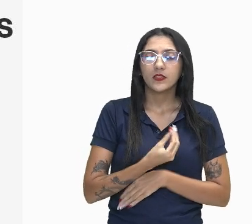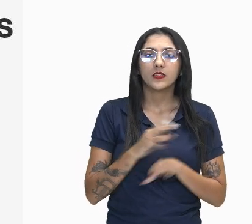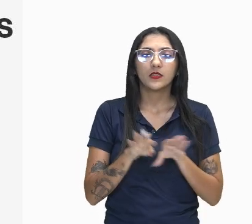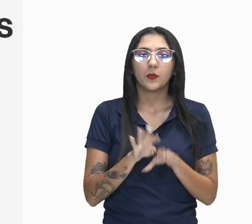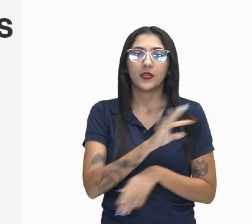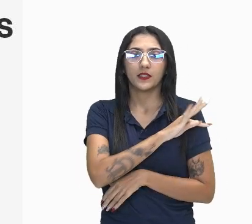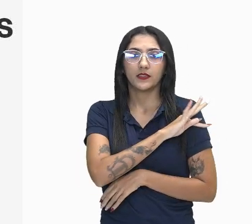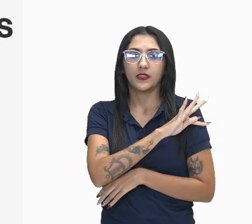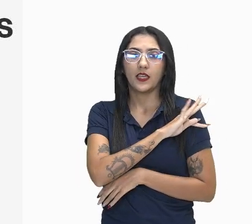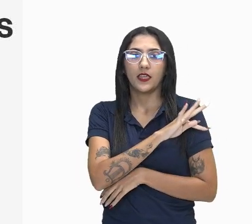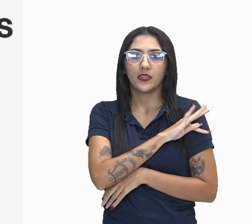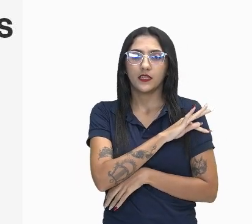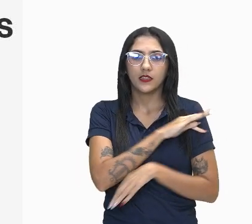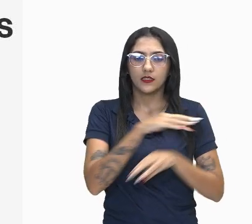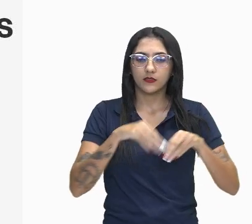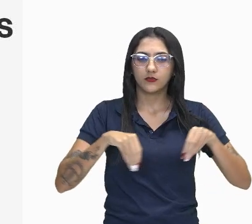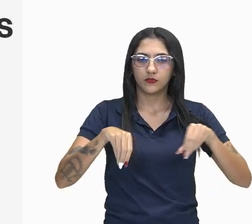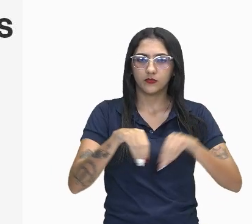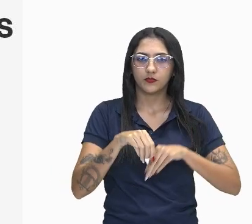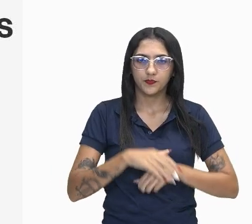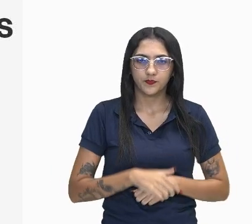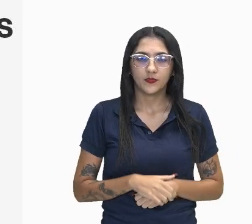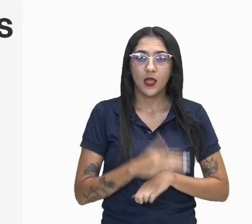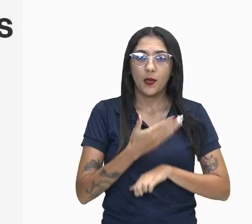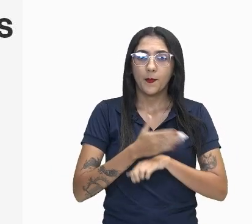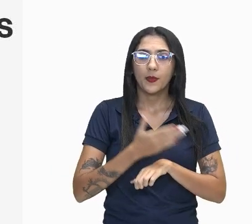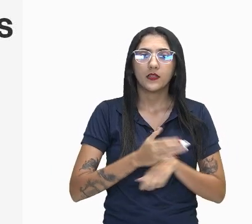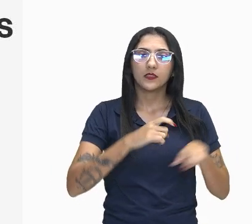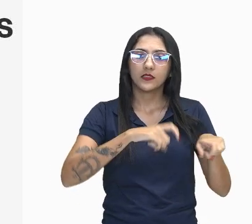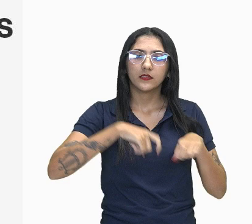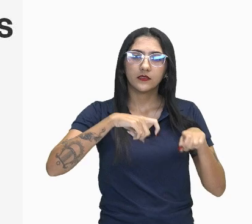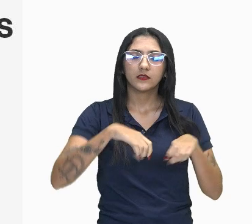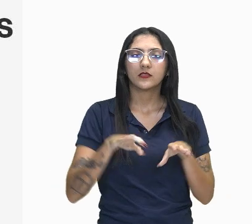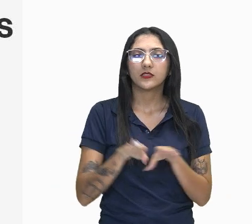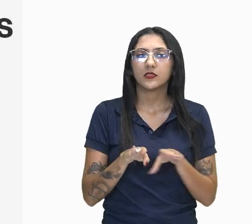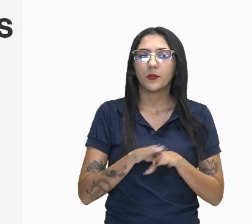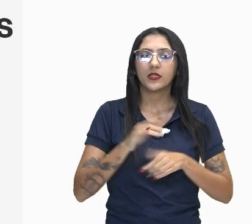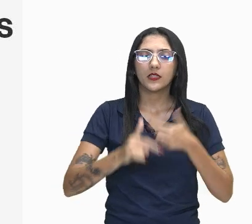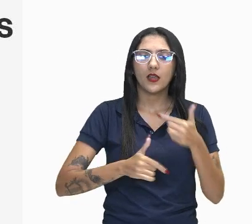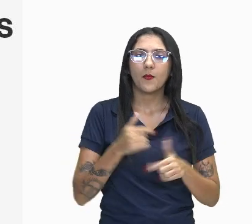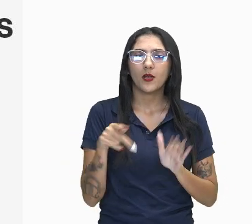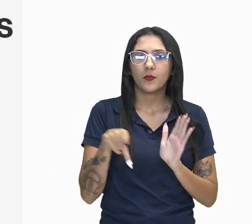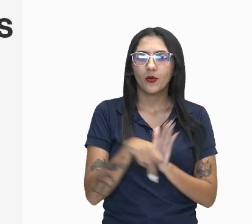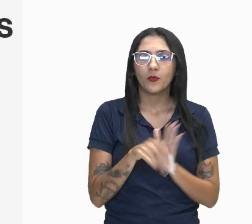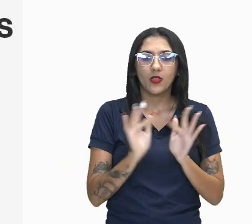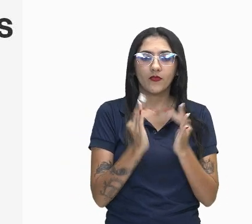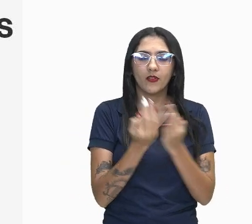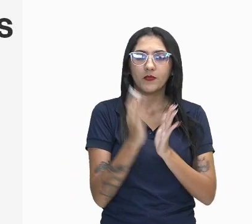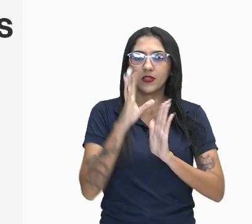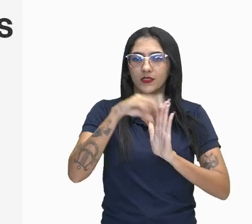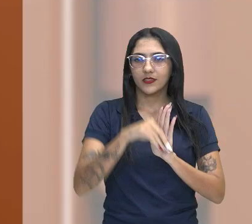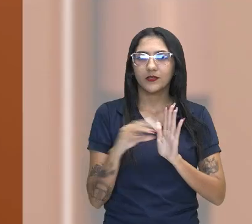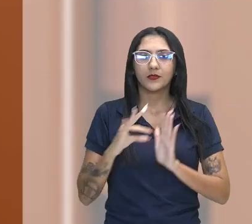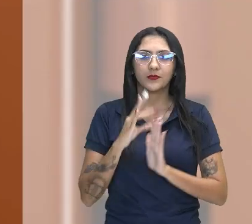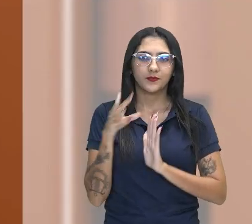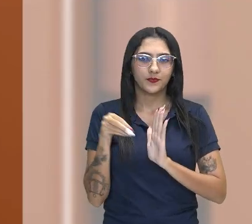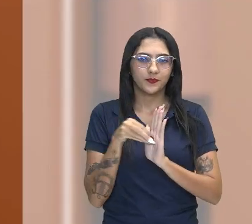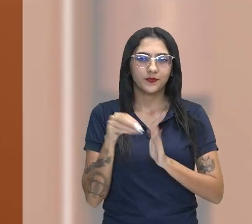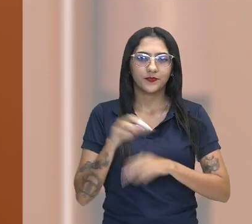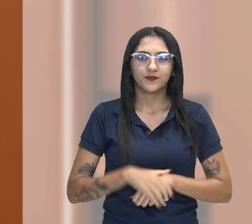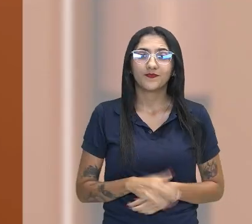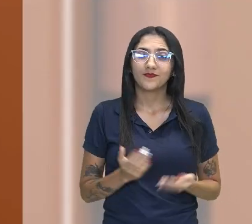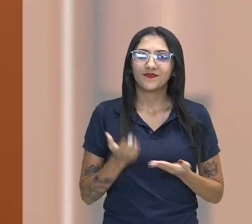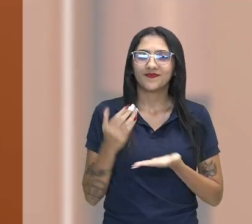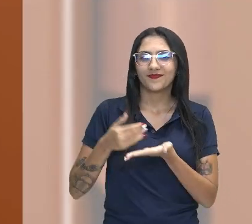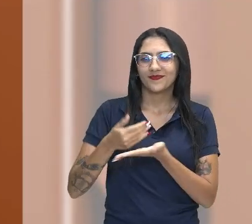de terraceamento. Atividades agrícolas e agricultura familiar na Amazônia. Vamos